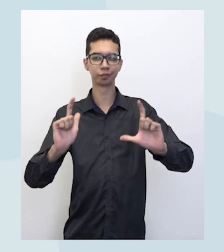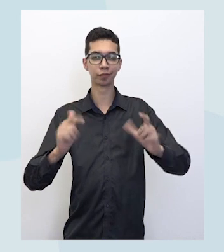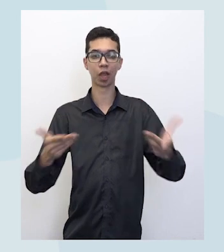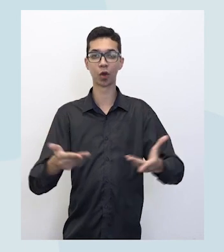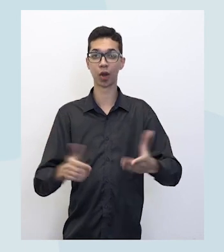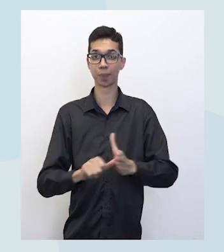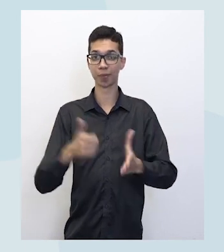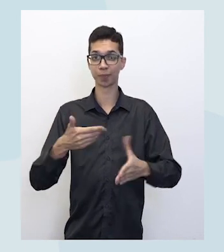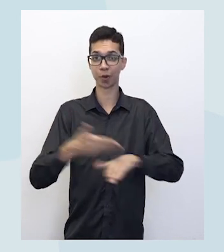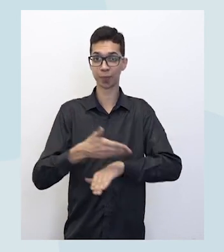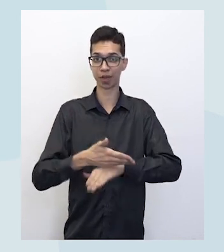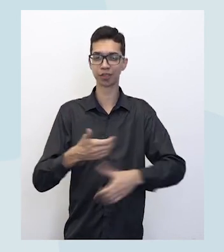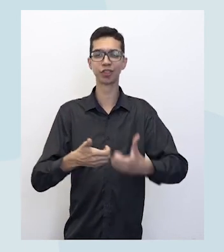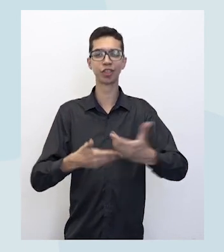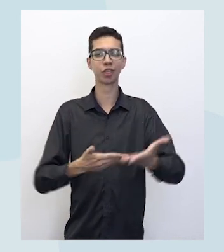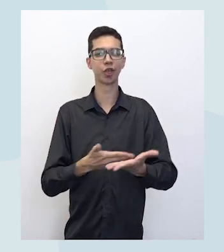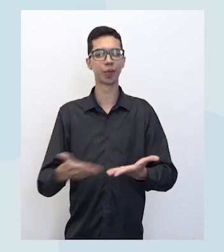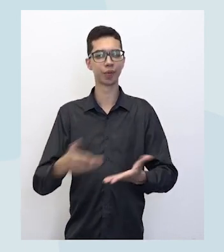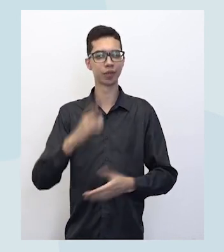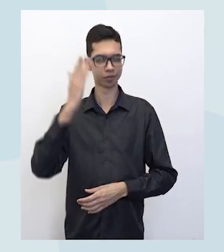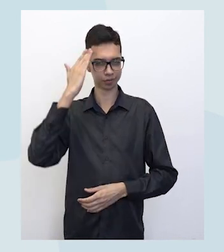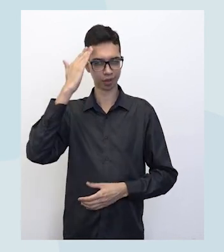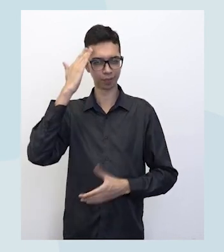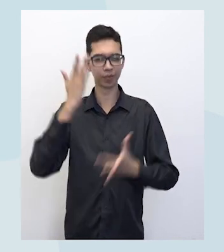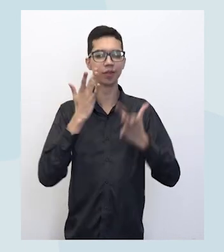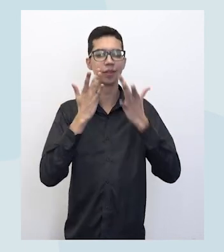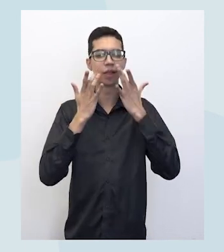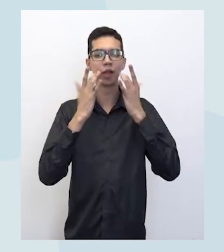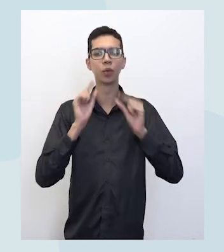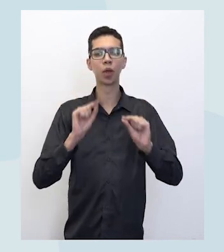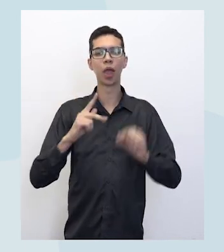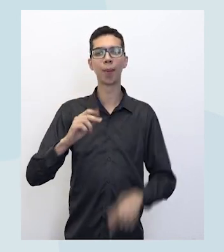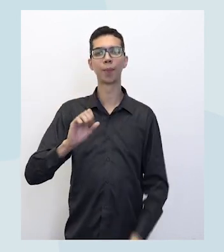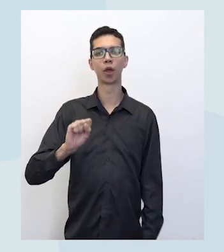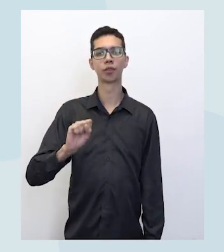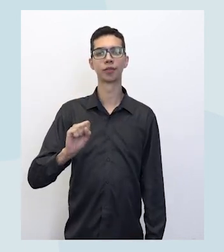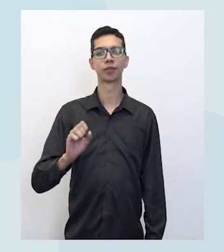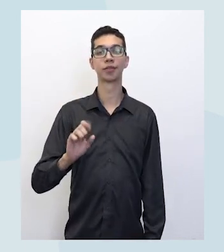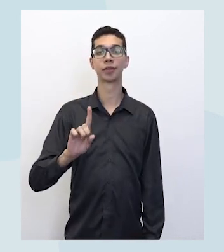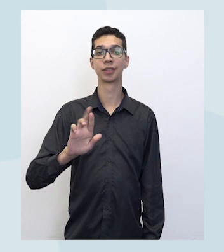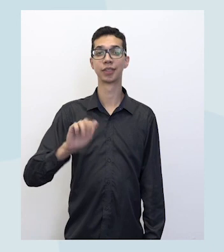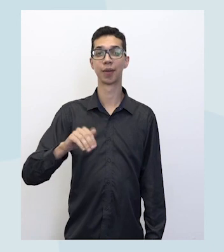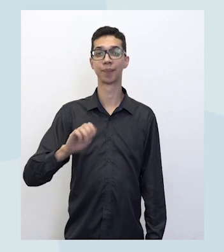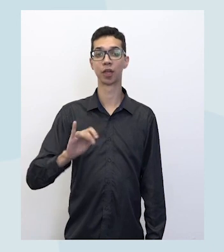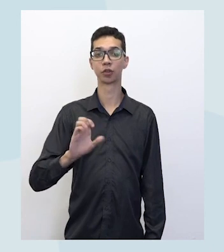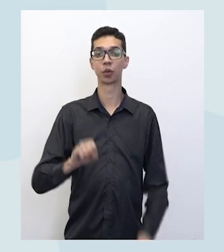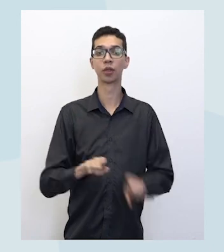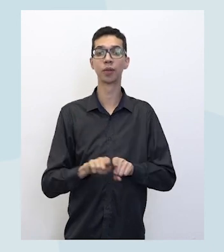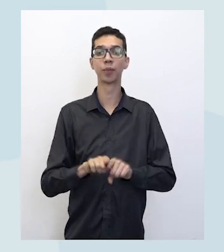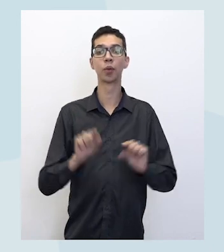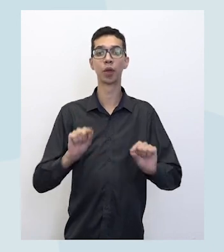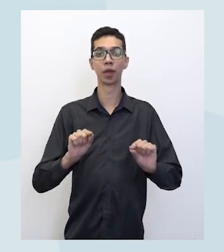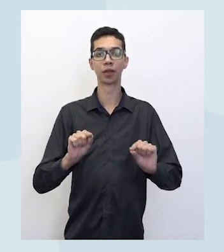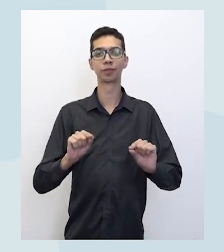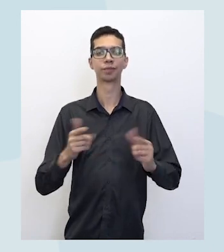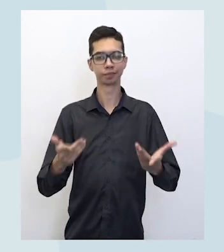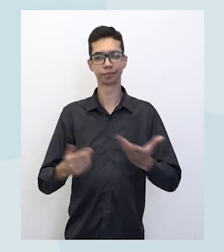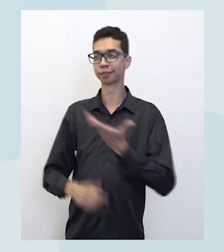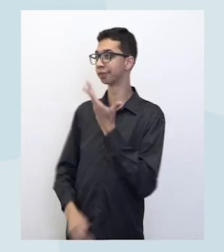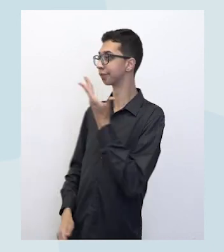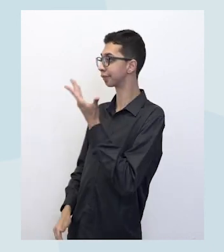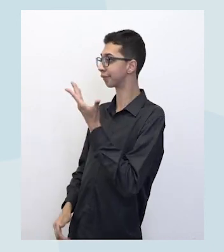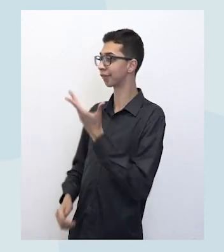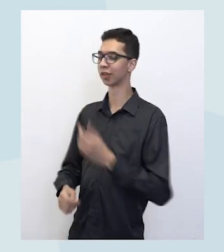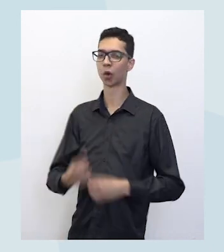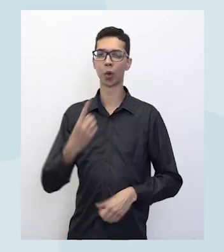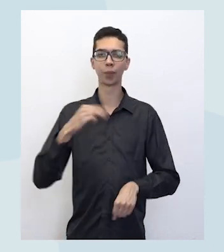chat. Vocês sabem o que é teatro pós-dramático? Intervenção cênica. Escrevam pra gente aí, em 1 minutinho a gente volta